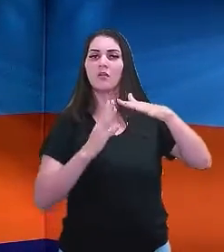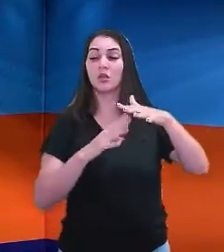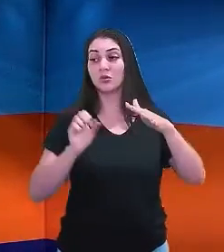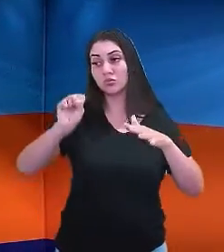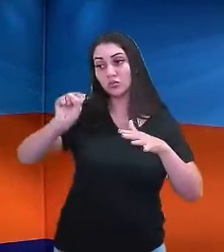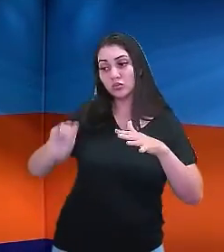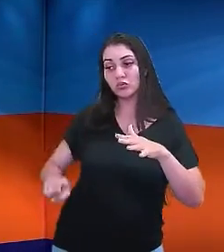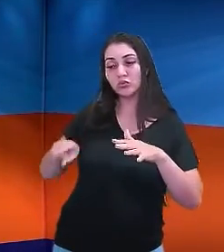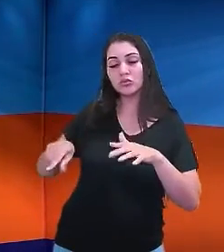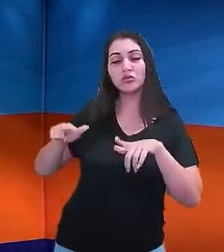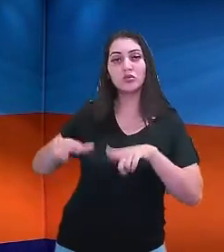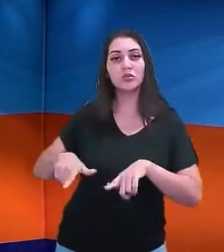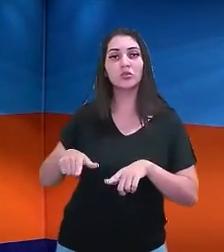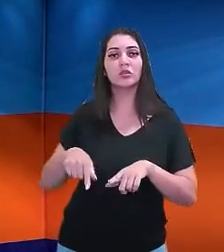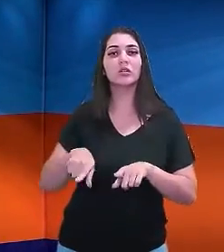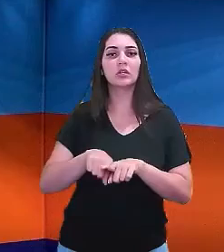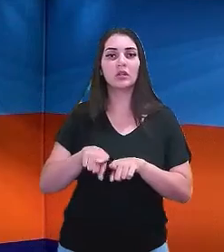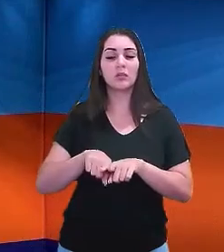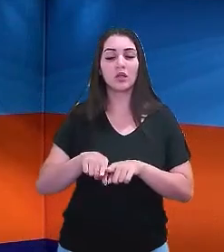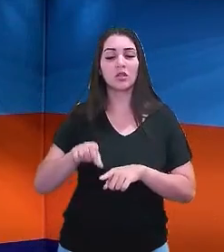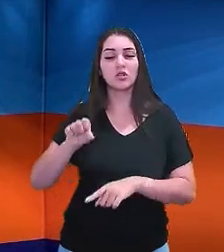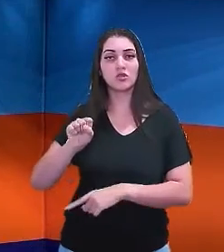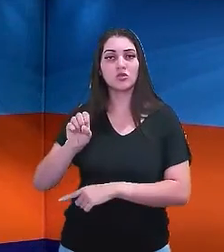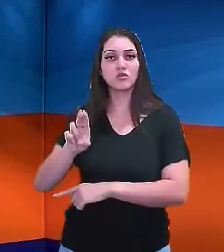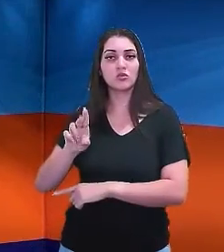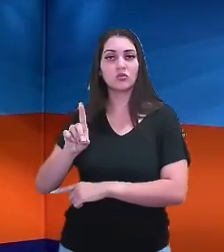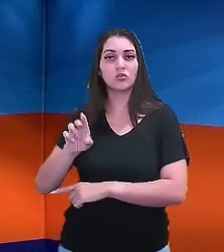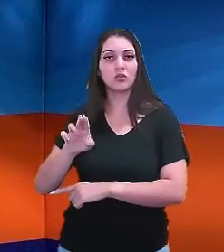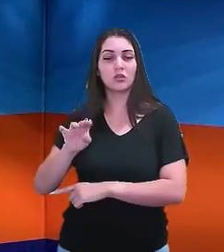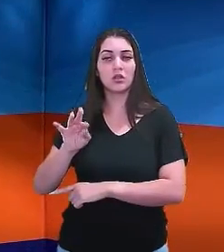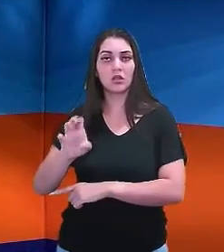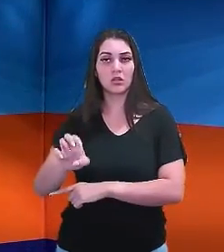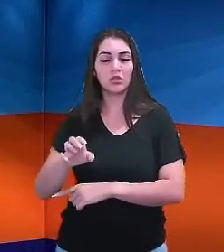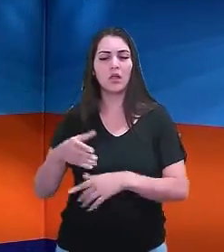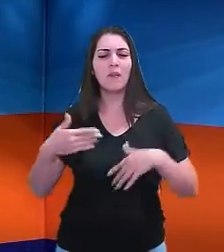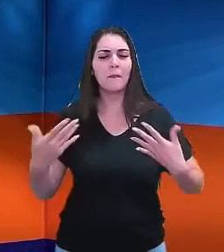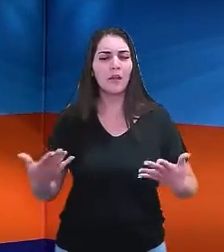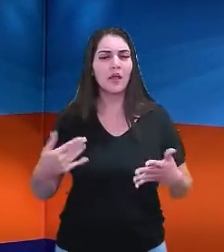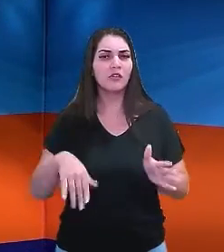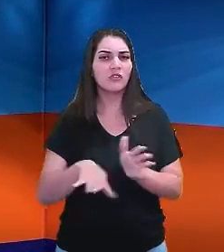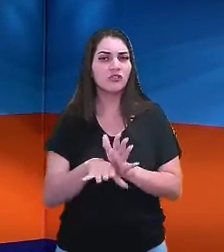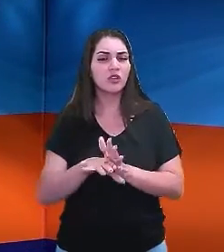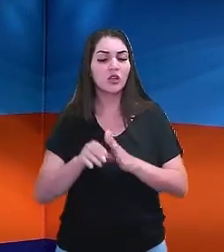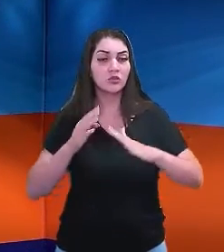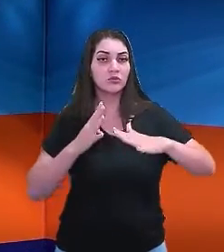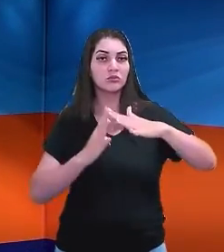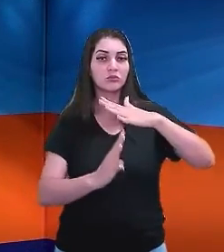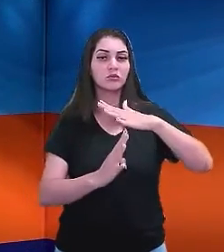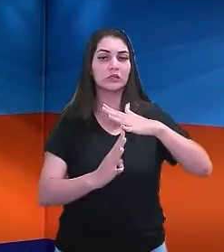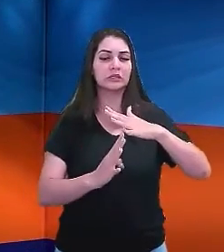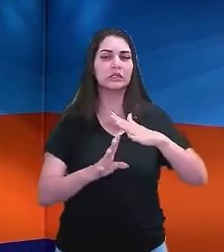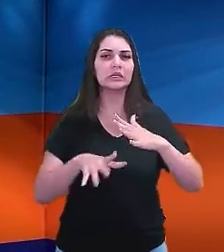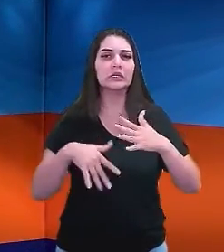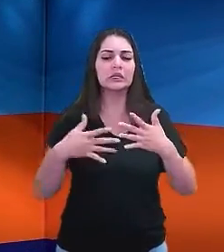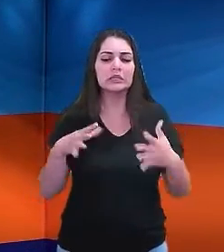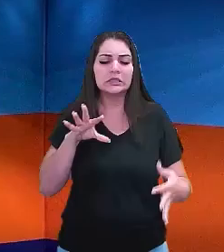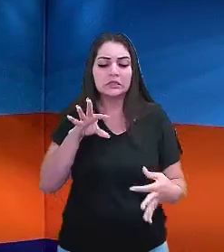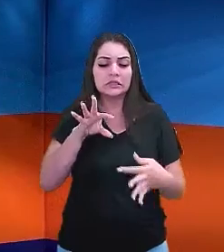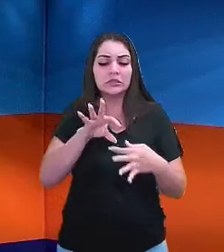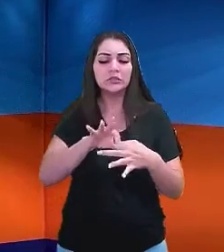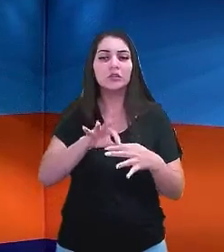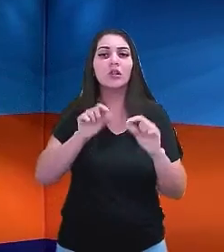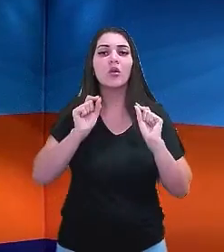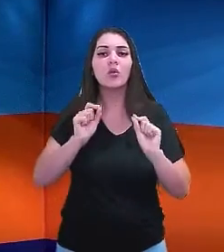Sudeste e sobretudo no Sul. Mas a chegada dos imigrantes está intimamente ligada a